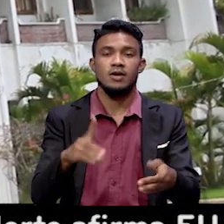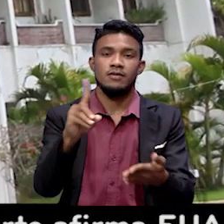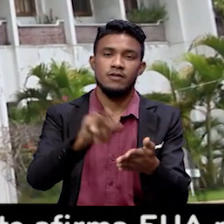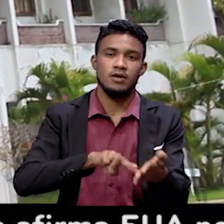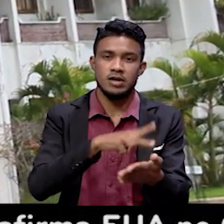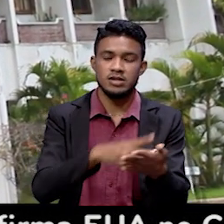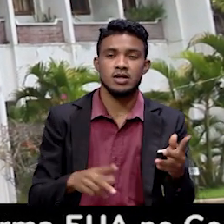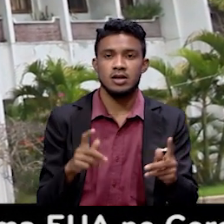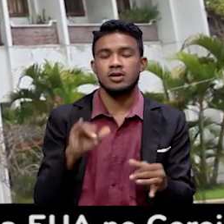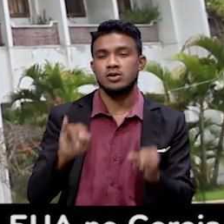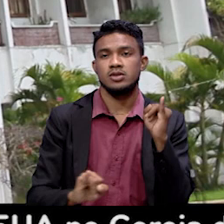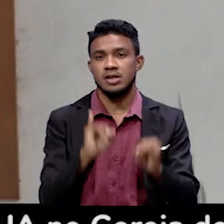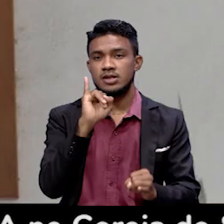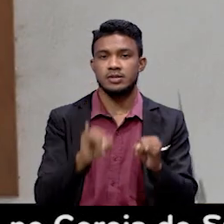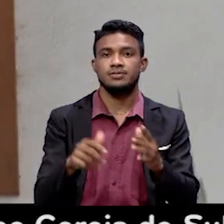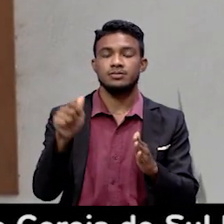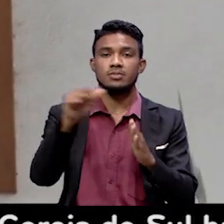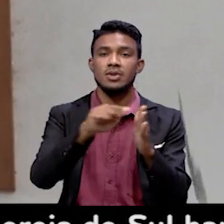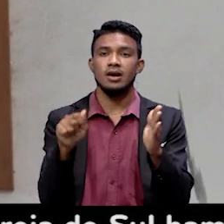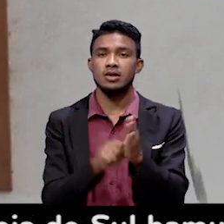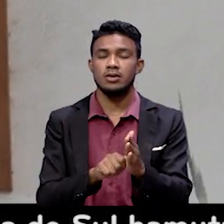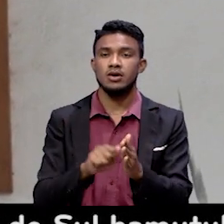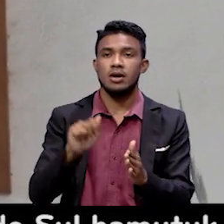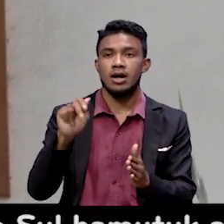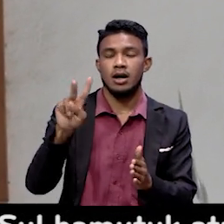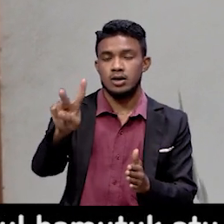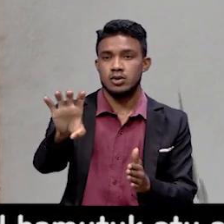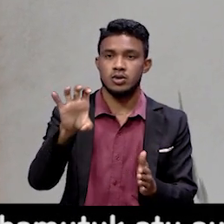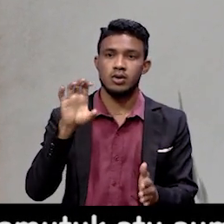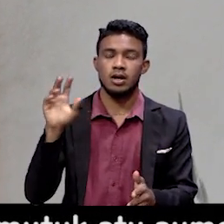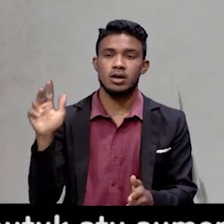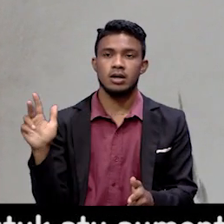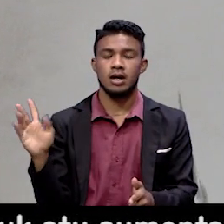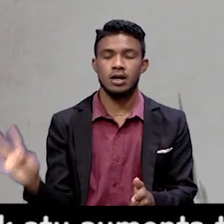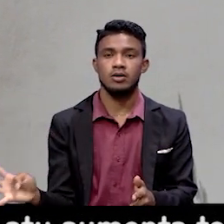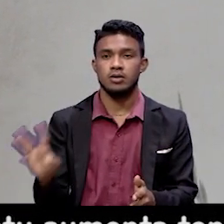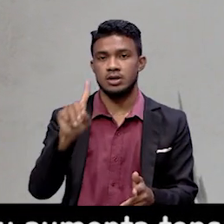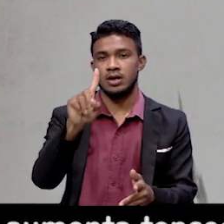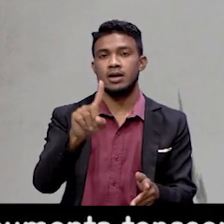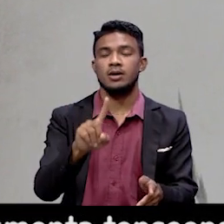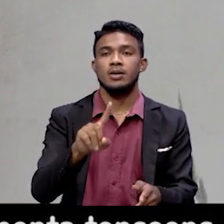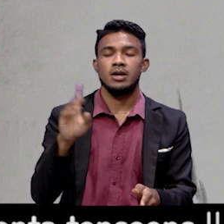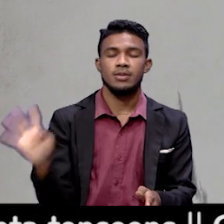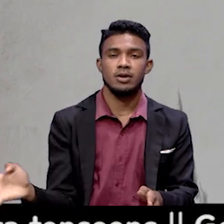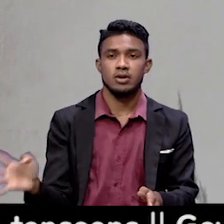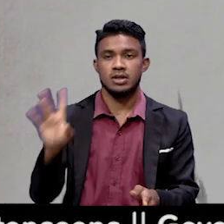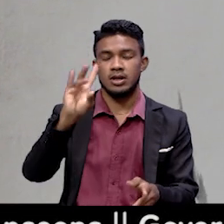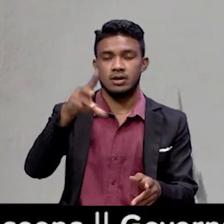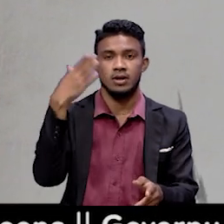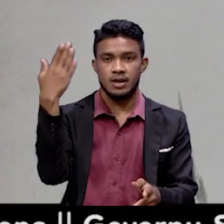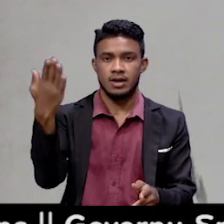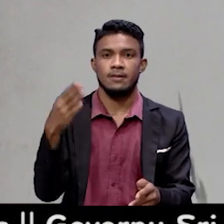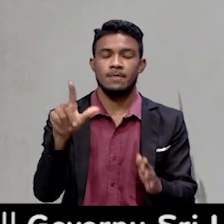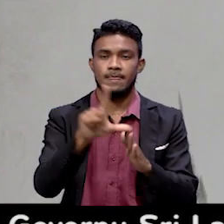no segredo e artigo atosuru assinulo resingida, no crime ameaça e artigo atosida limanulo resingito, neve previsto no punido e a código